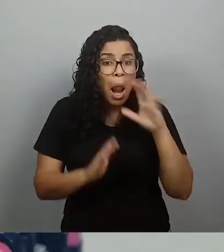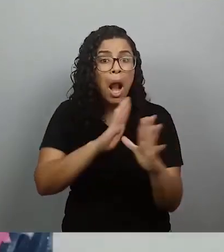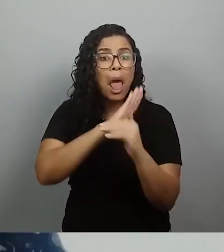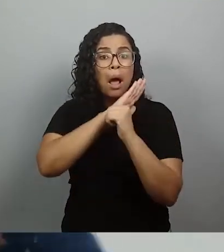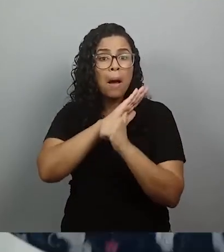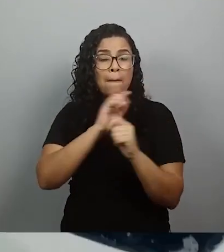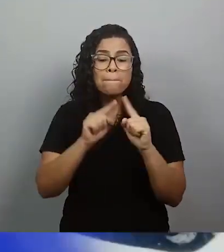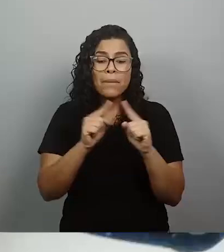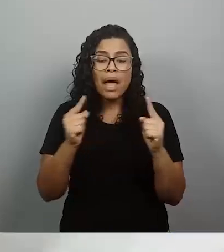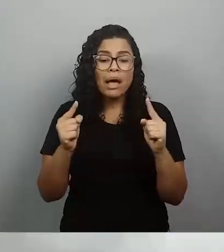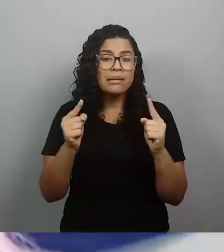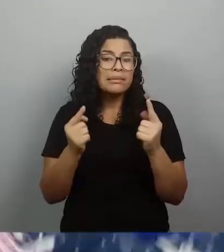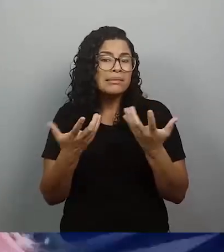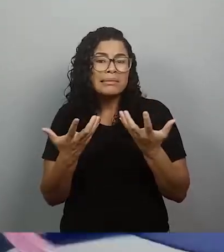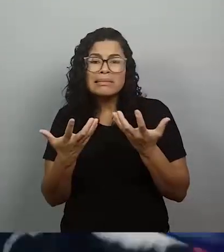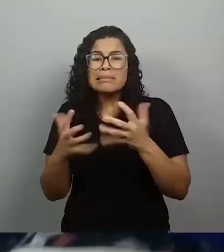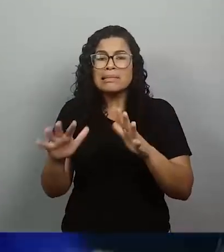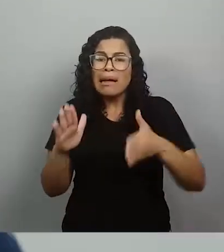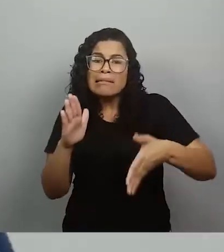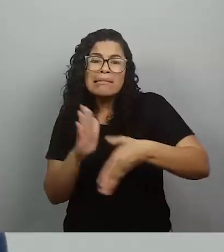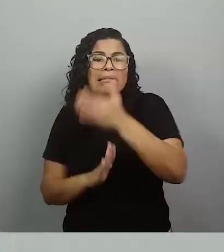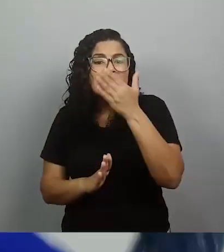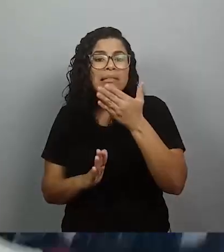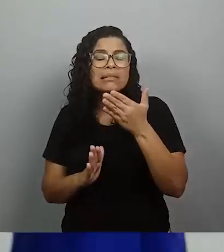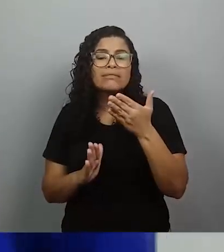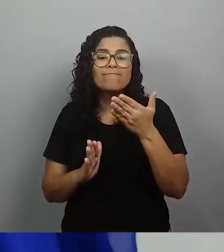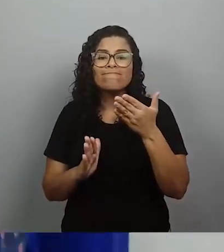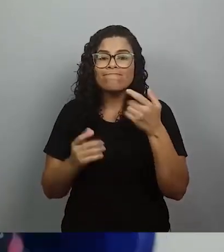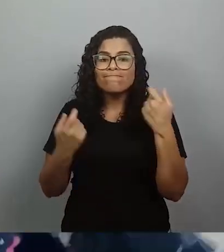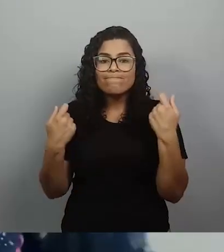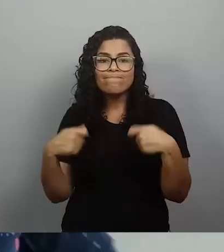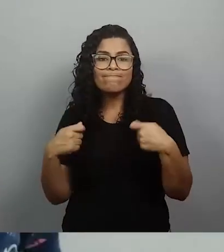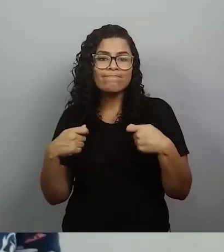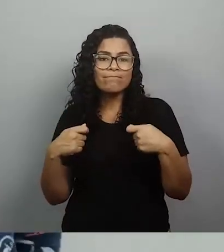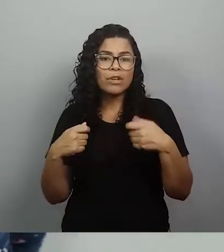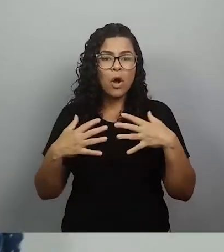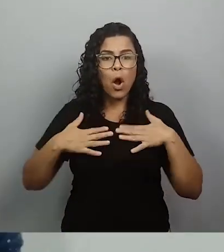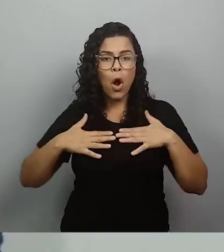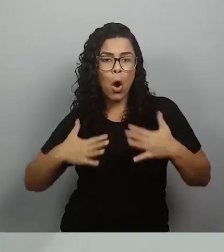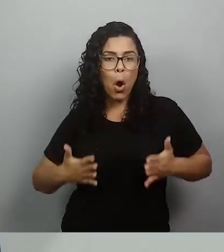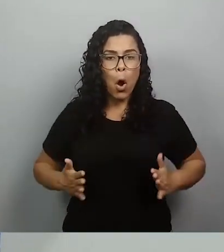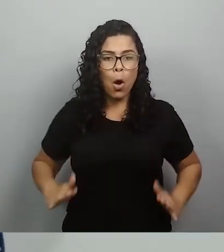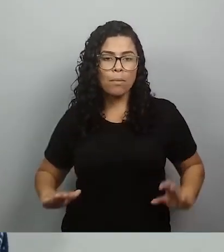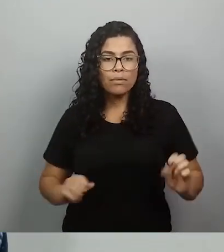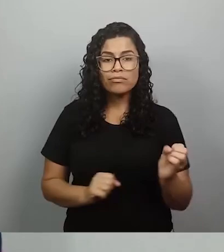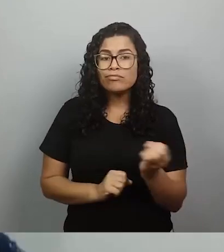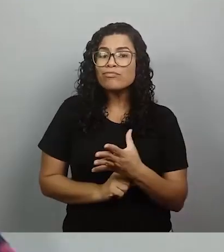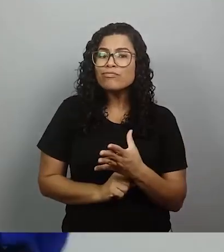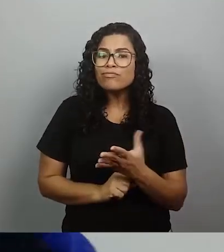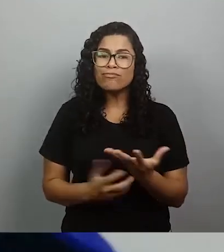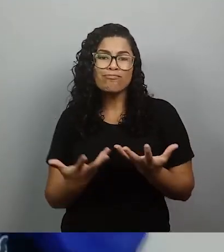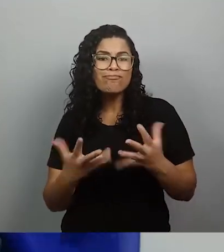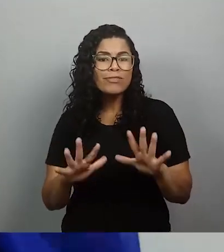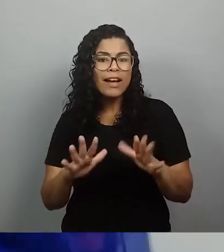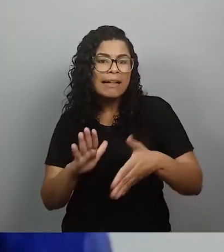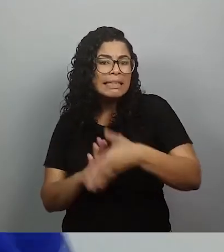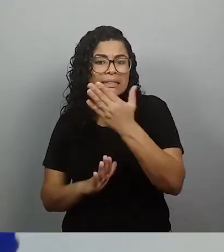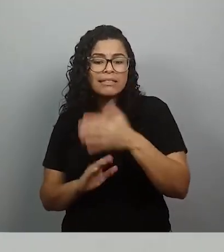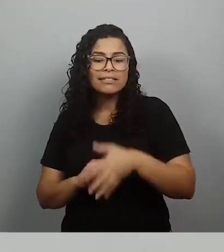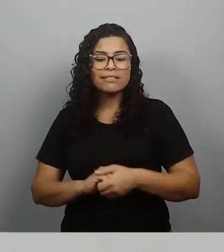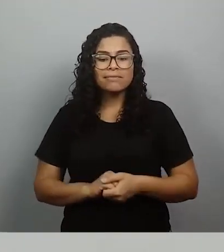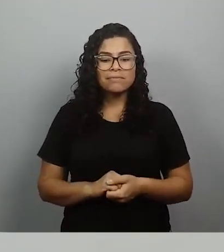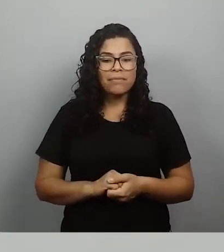roubado. Mas eu não quero sair. Eu tenho que ficar aqui com a minha roupa nova. Eu não quero sair